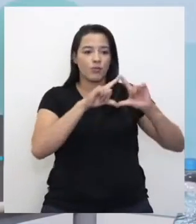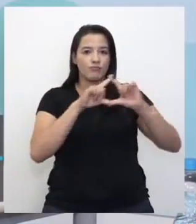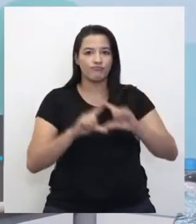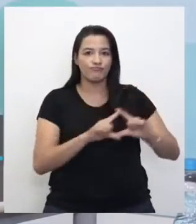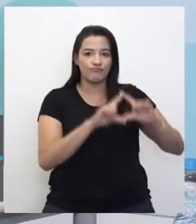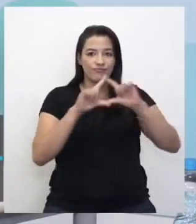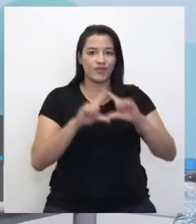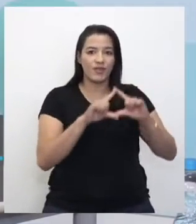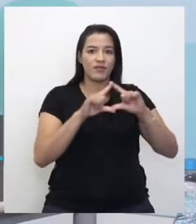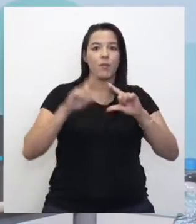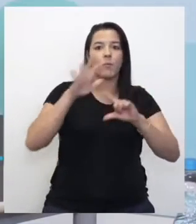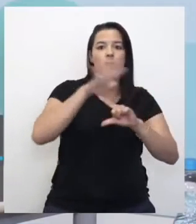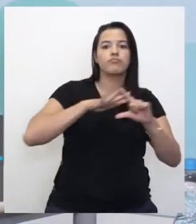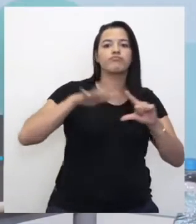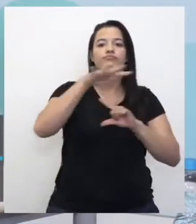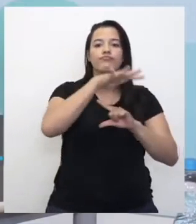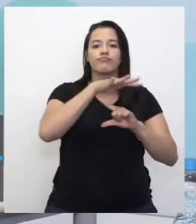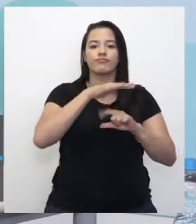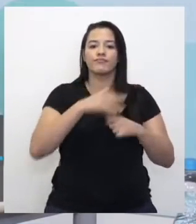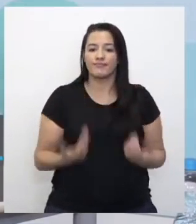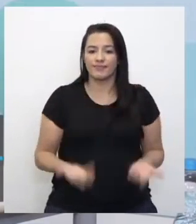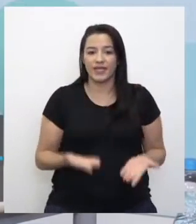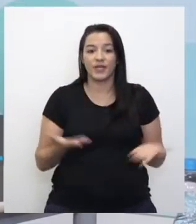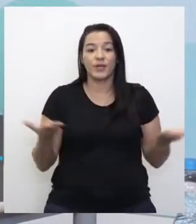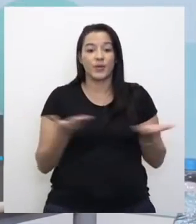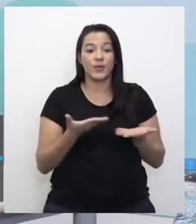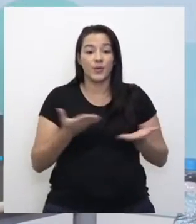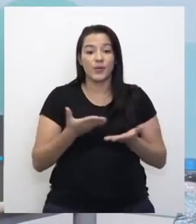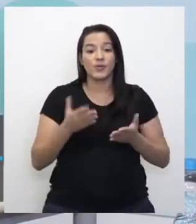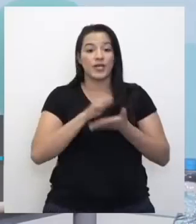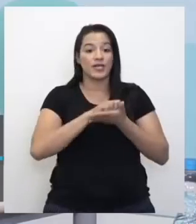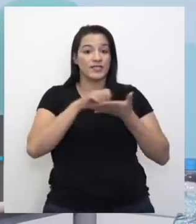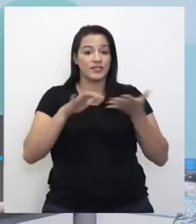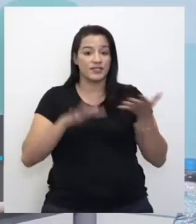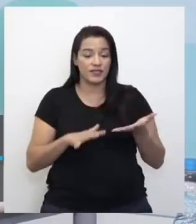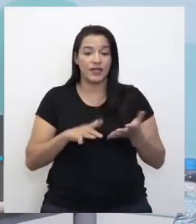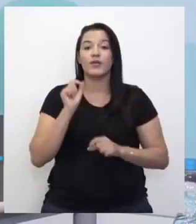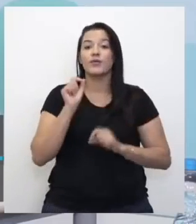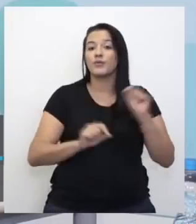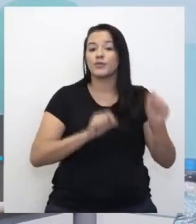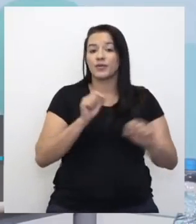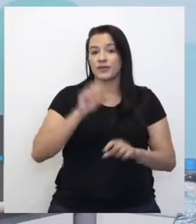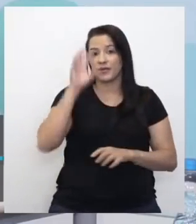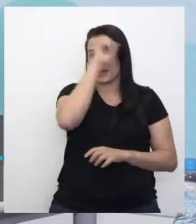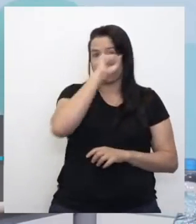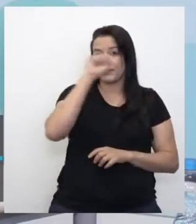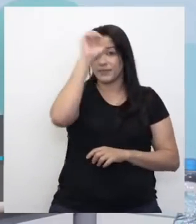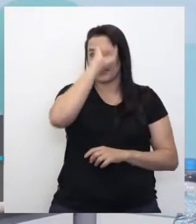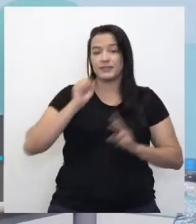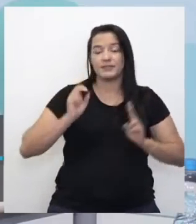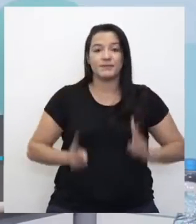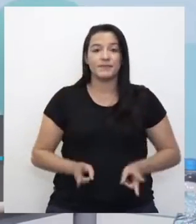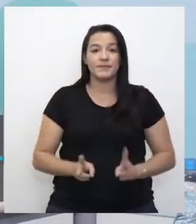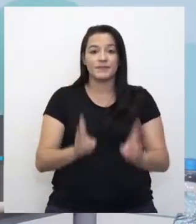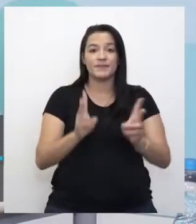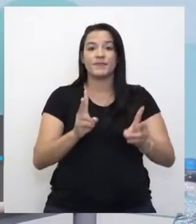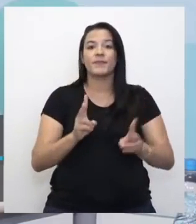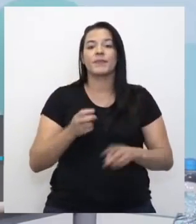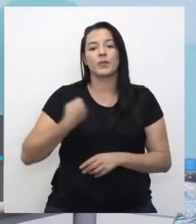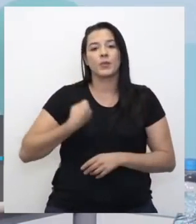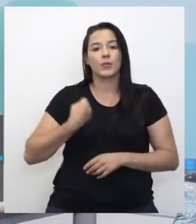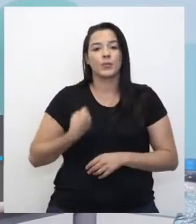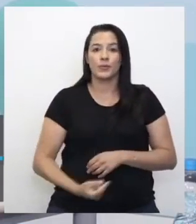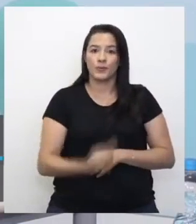geométricas espaciais. Estaremos fazendo as atividades do material Aprender Sempre, volume